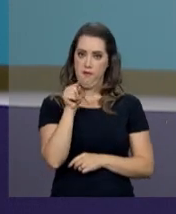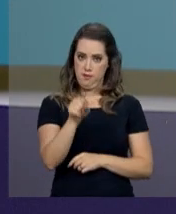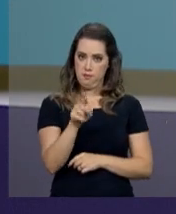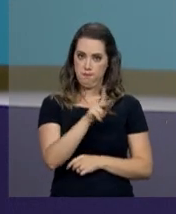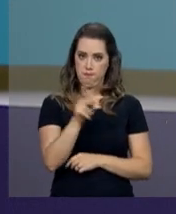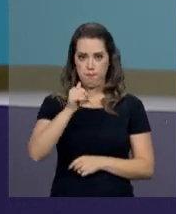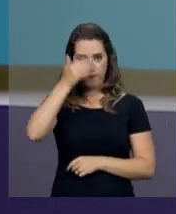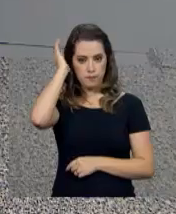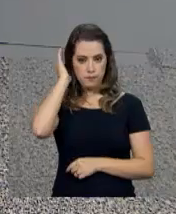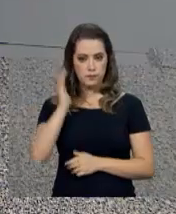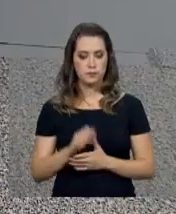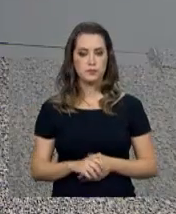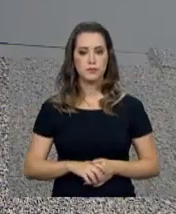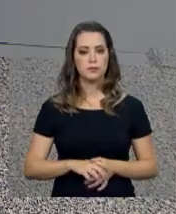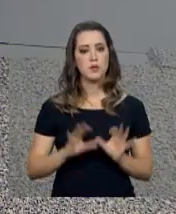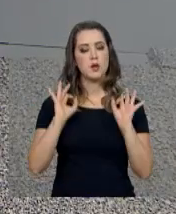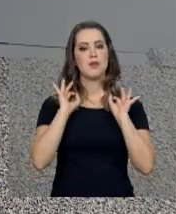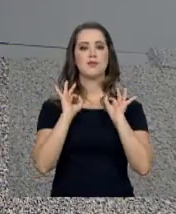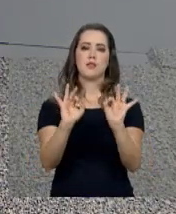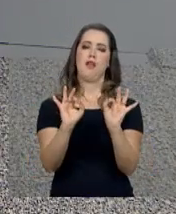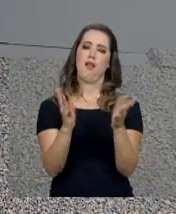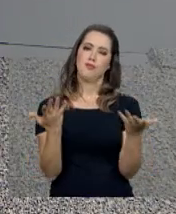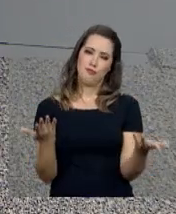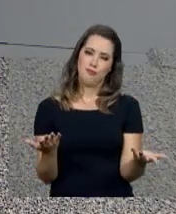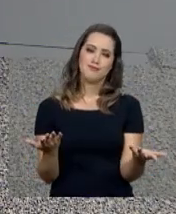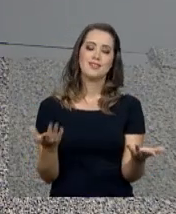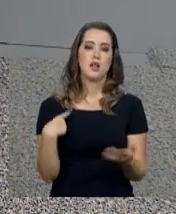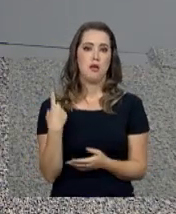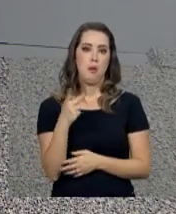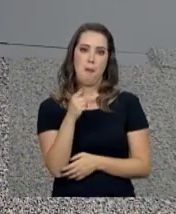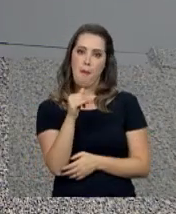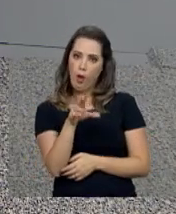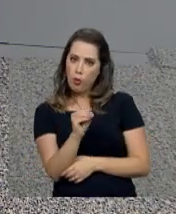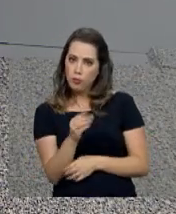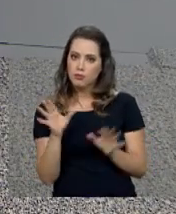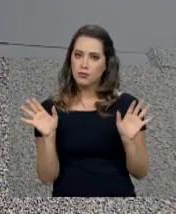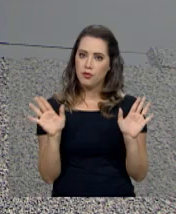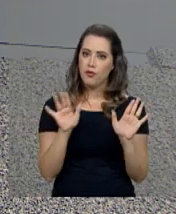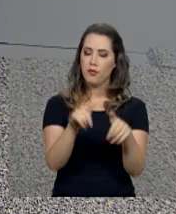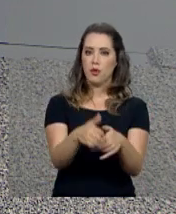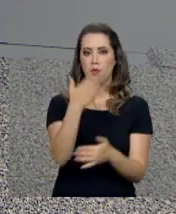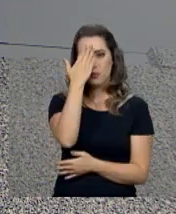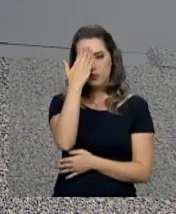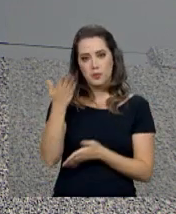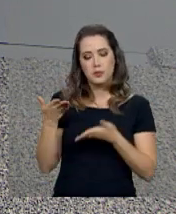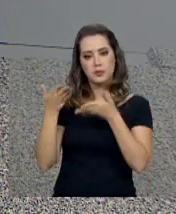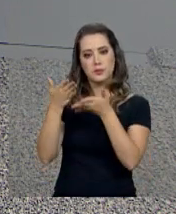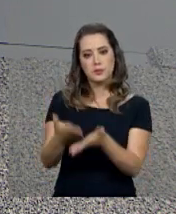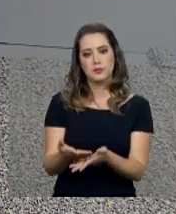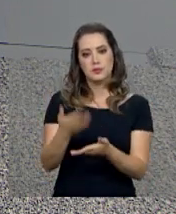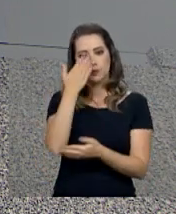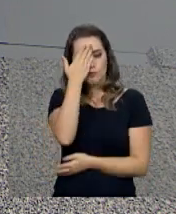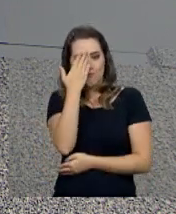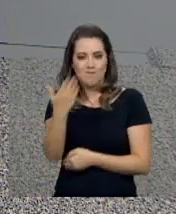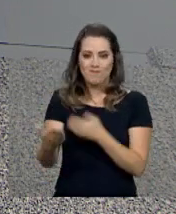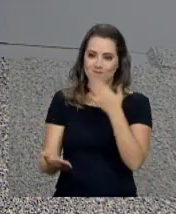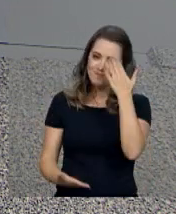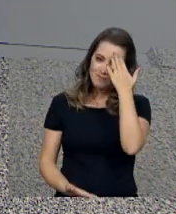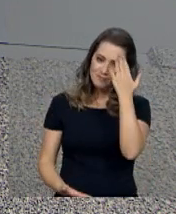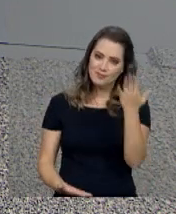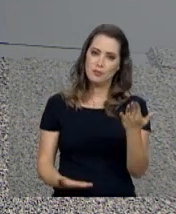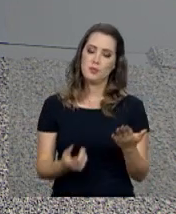michel temer tá certo paulo nós pra gente vai ficar por aqui muito obrigada pela sua partida não há estilo seus